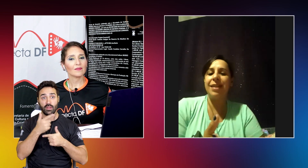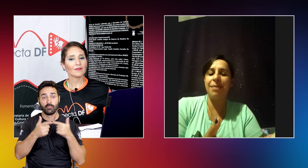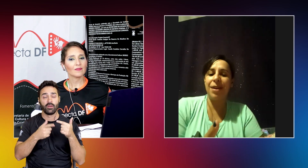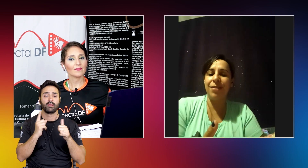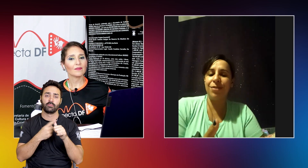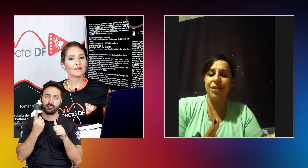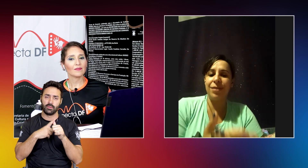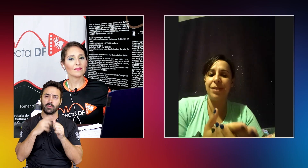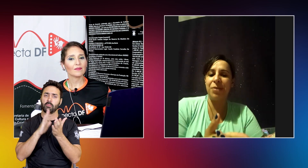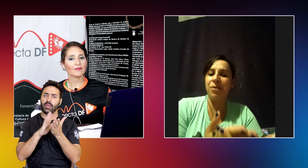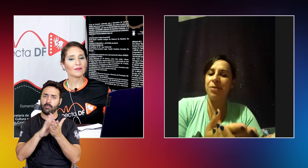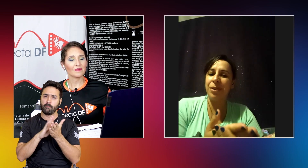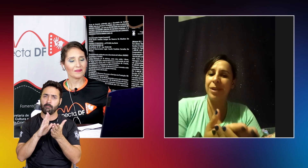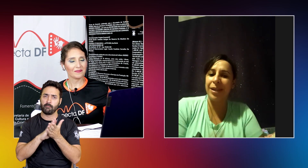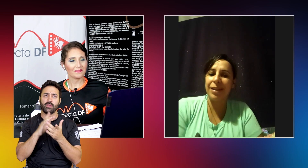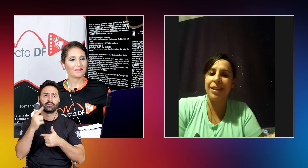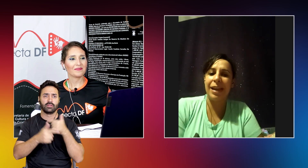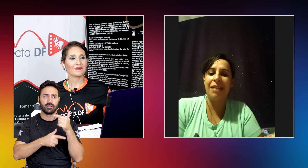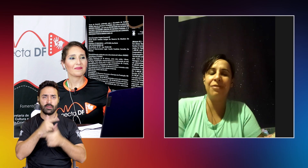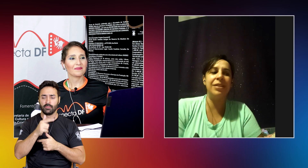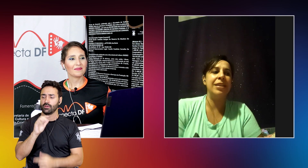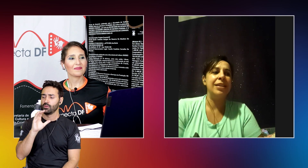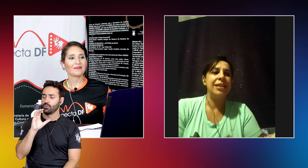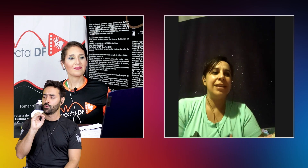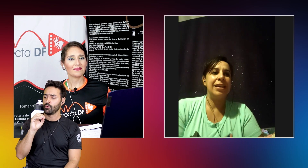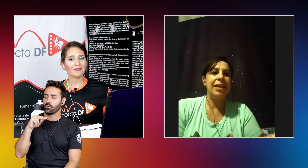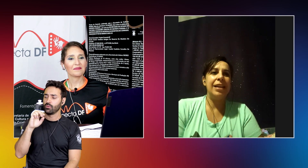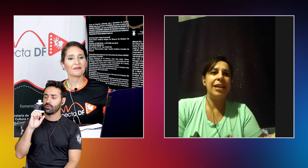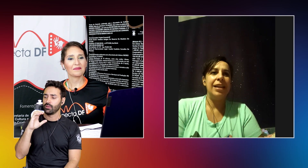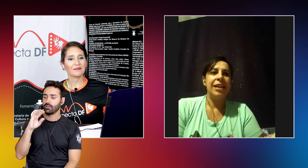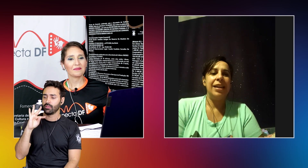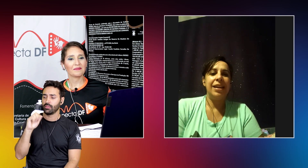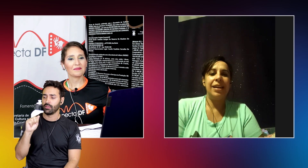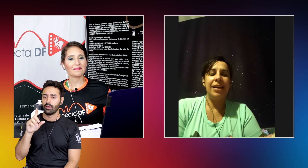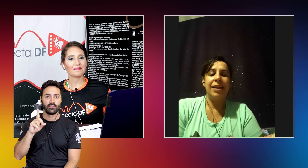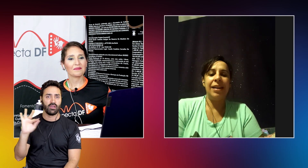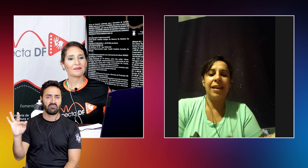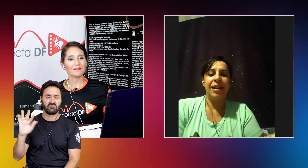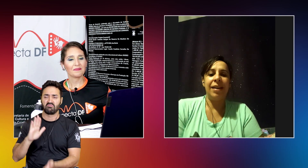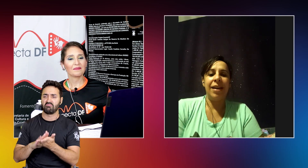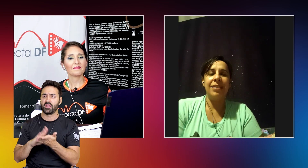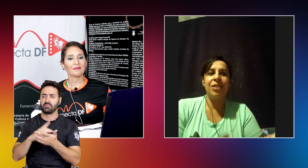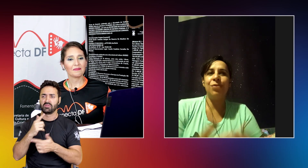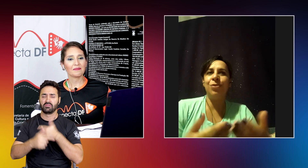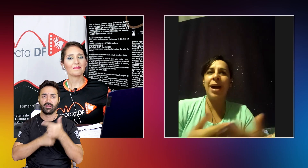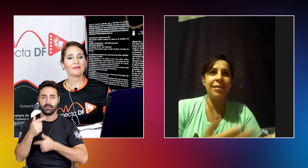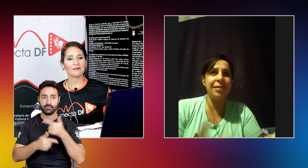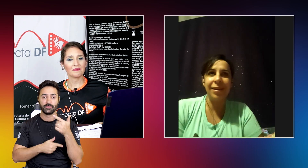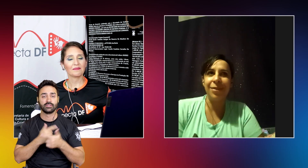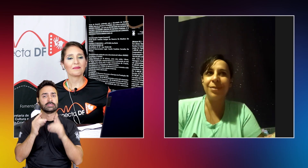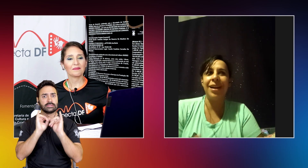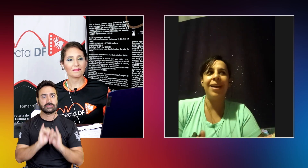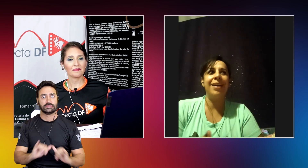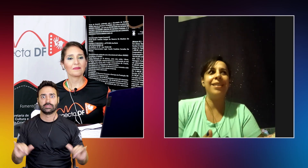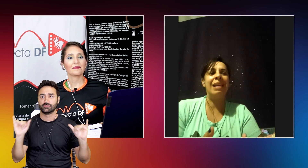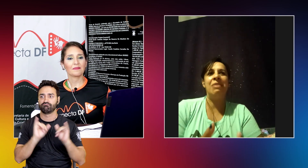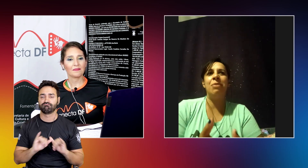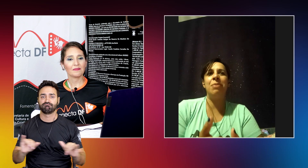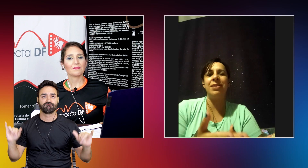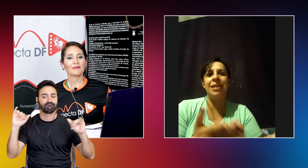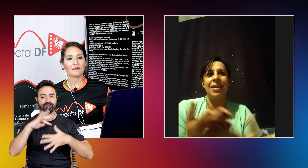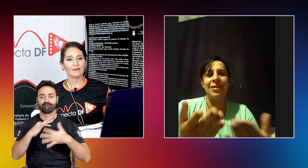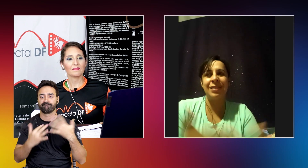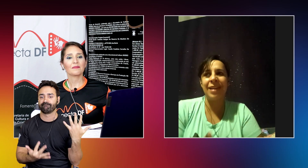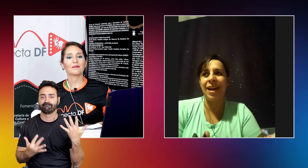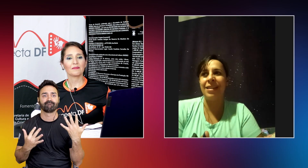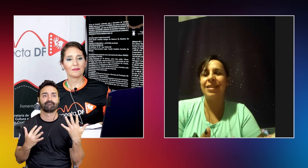esse trabalho que vocês fizeram com o Conecta DF, né? Essa divulgação da língua